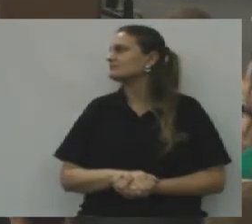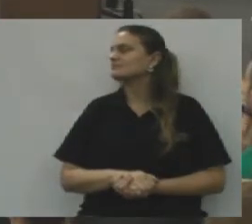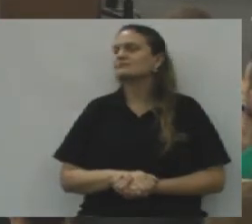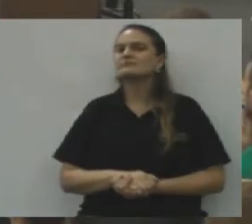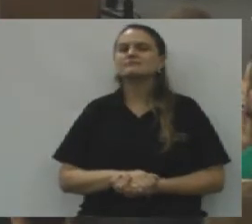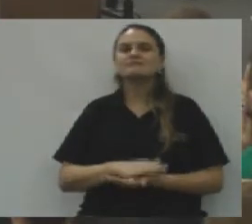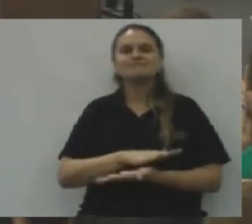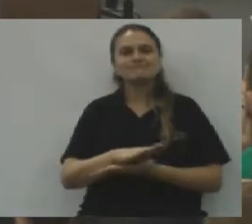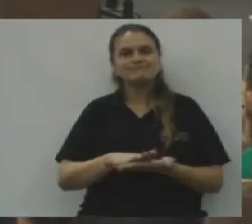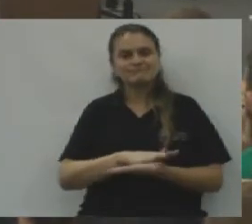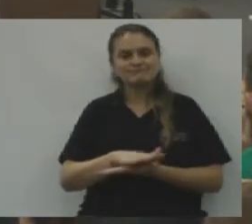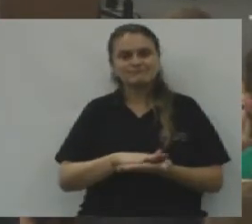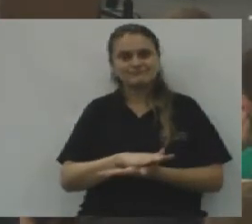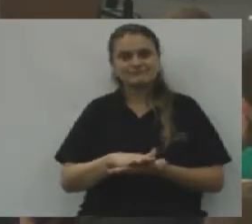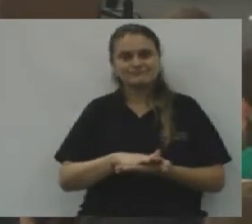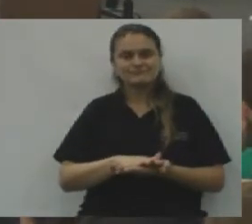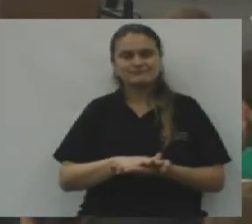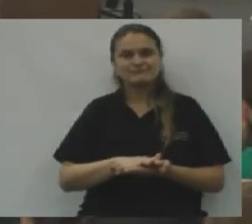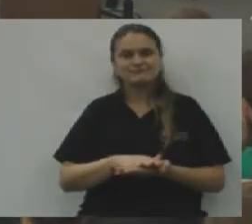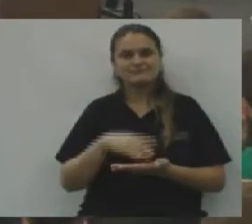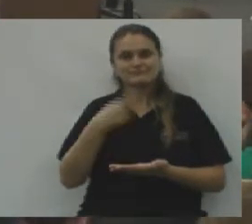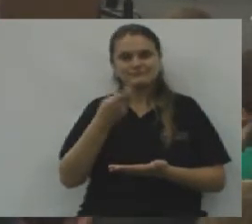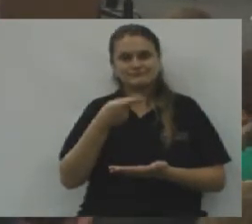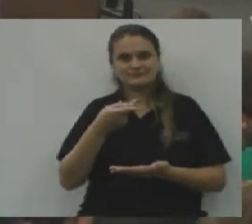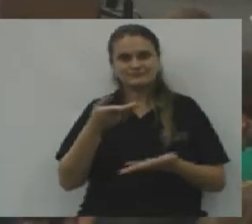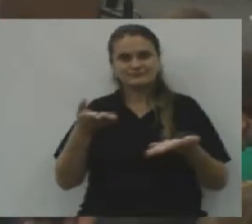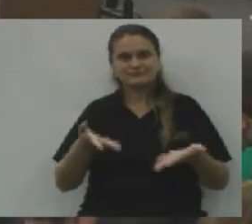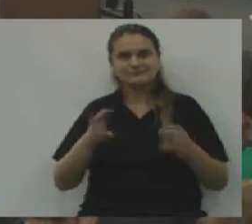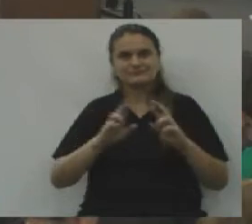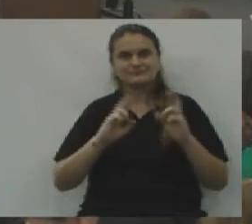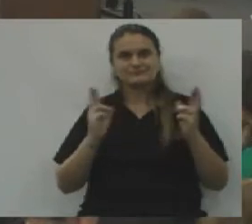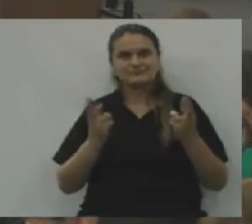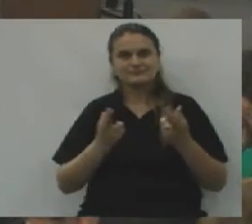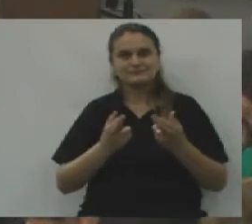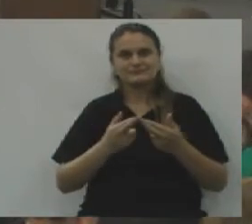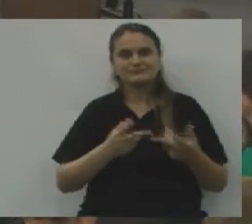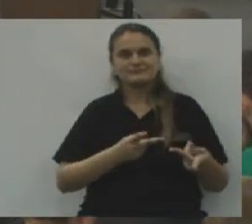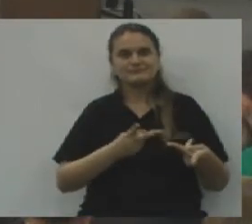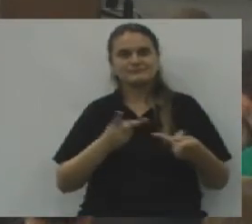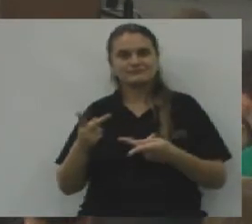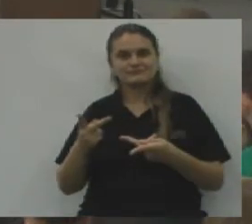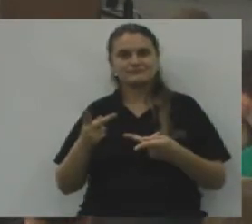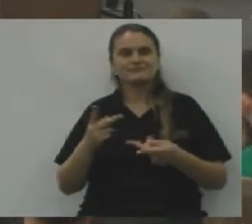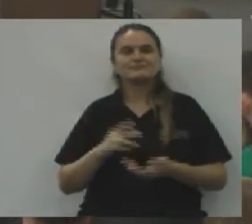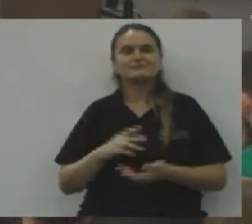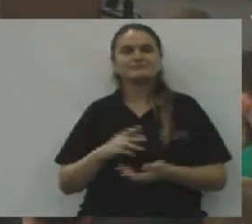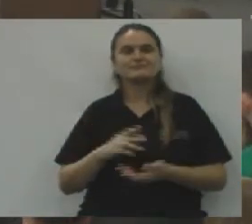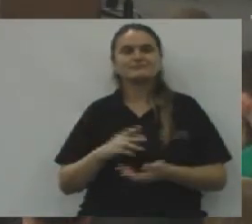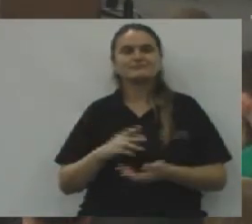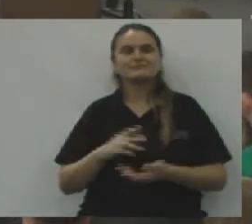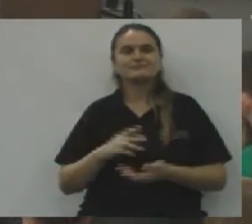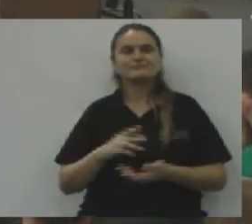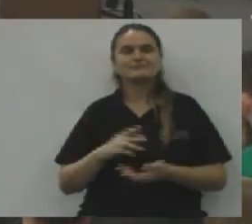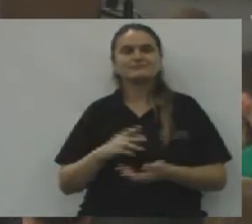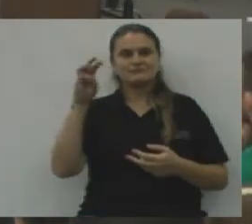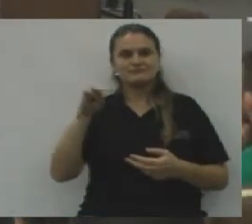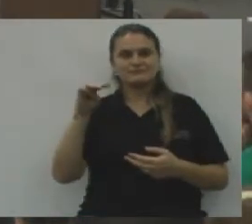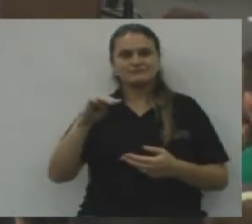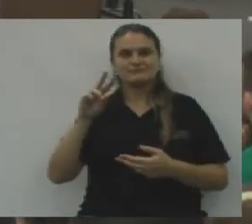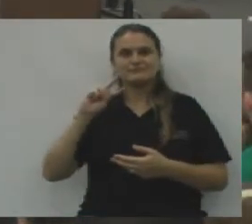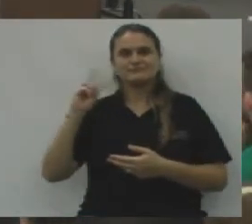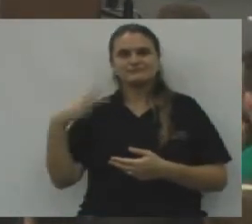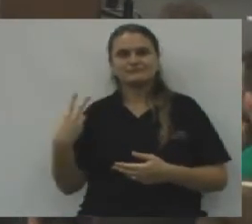Então, nada mais havendo para tratar nesta sessão, convido para a reunião extraordinária daqui 5